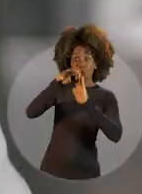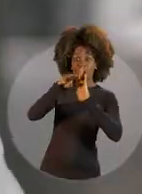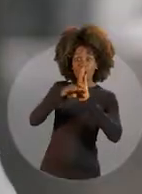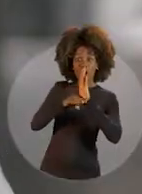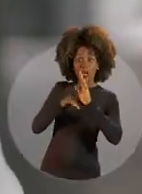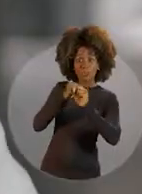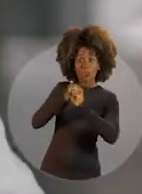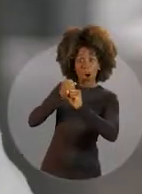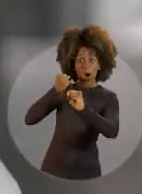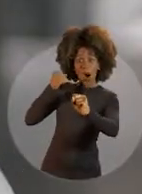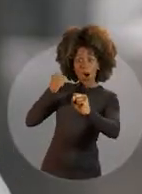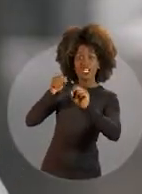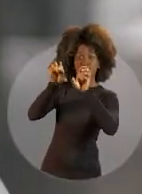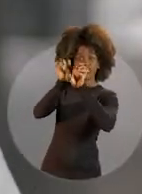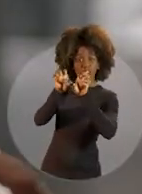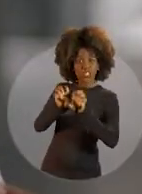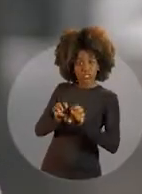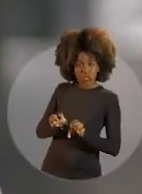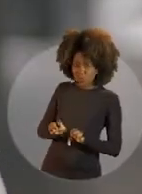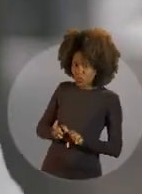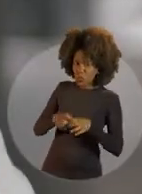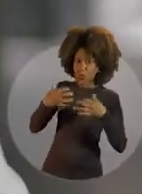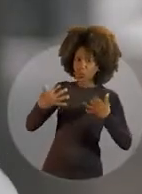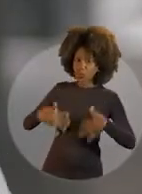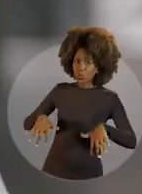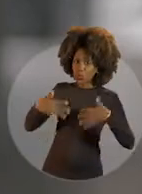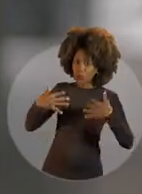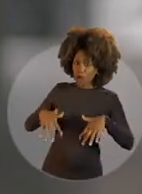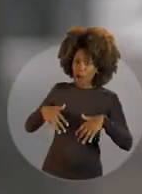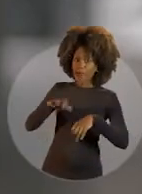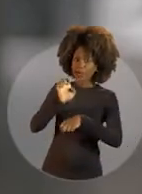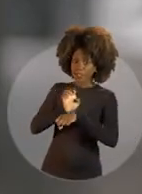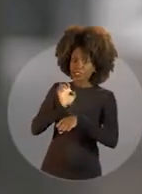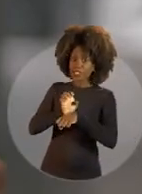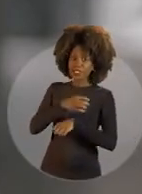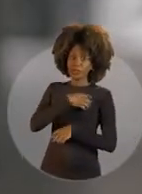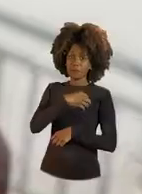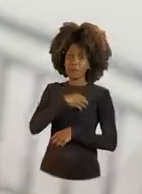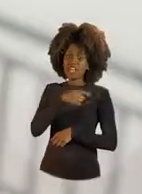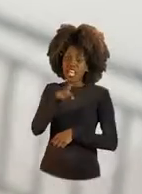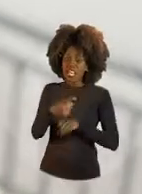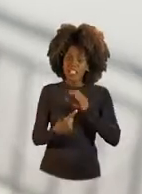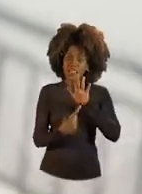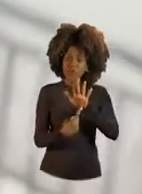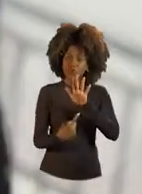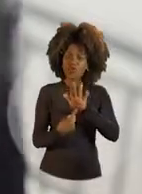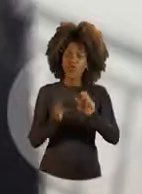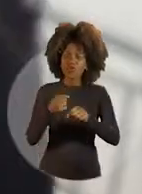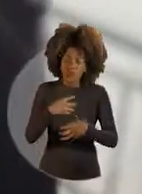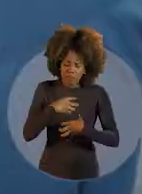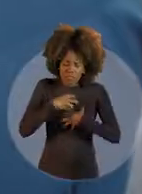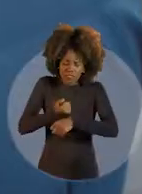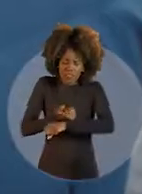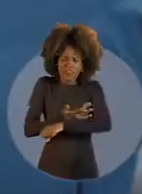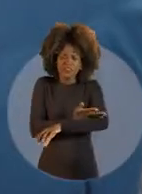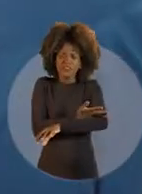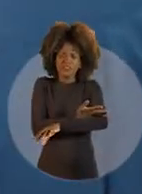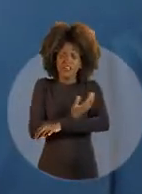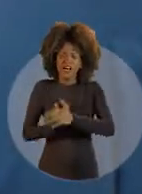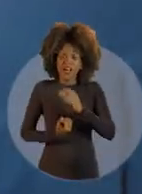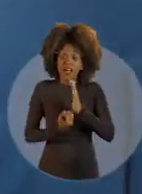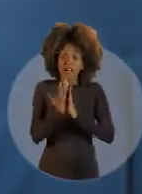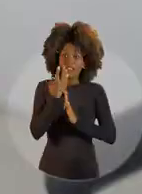maior programa de infraestrutura das escolas da história do nosso estado, mas também demonstrou toda a sua